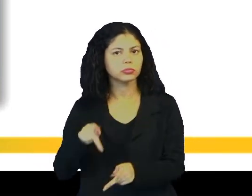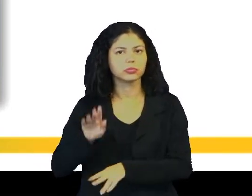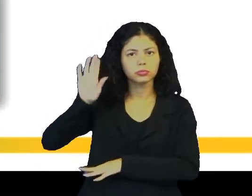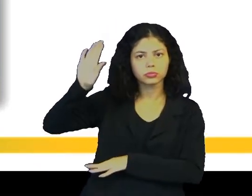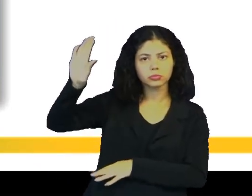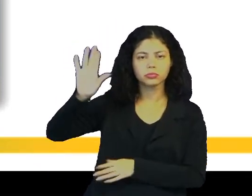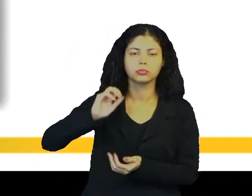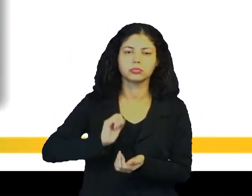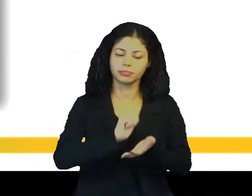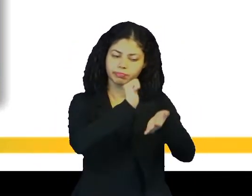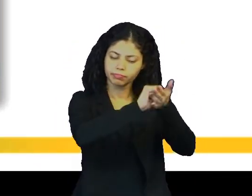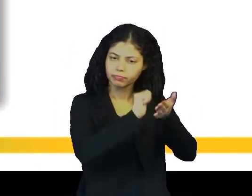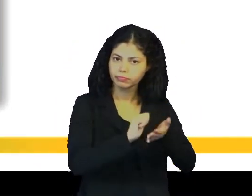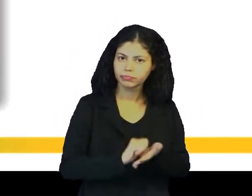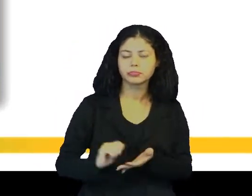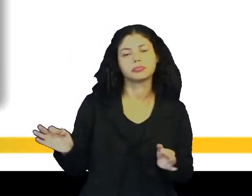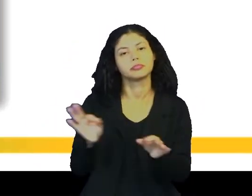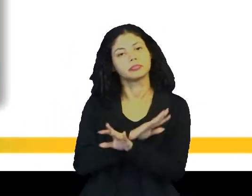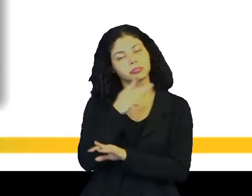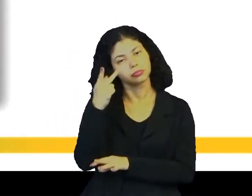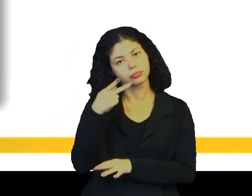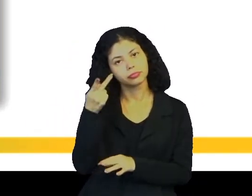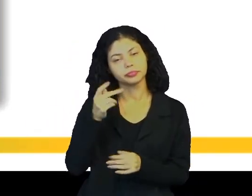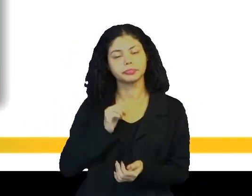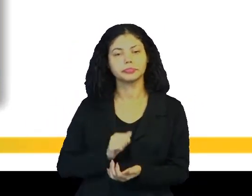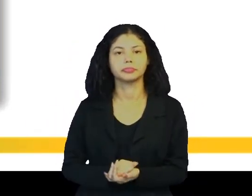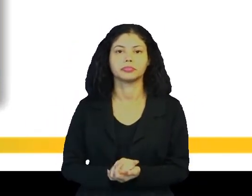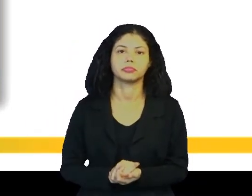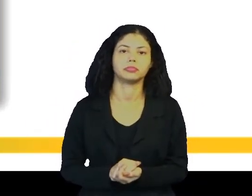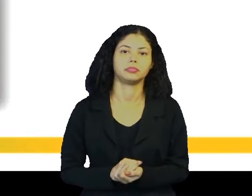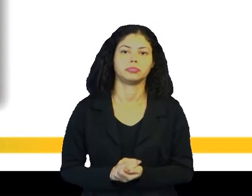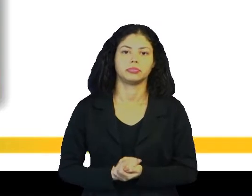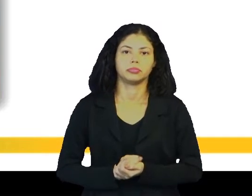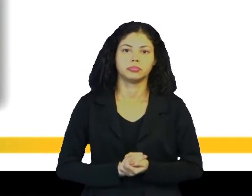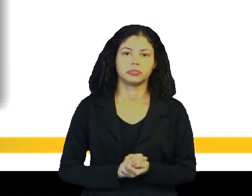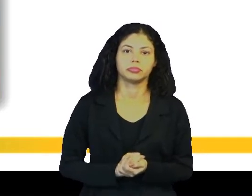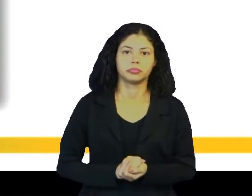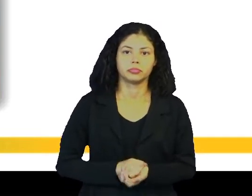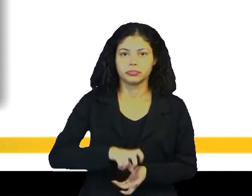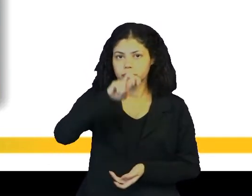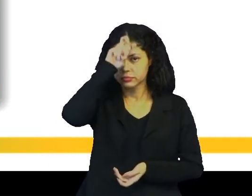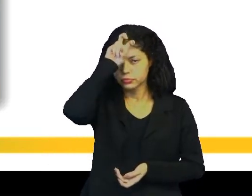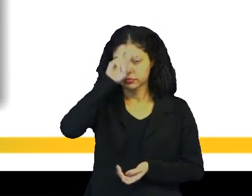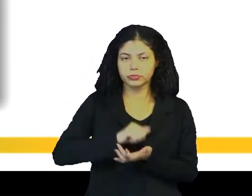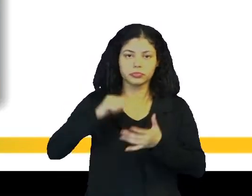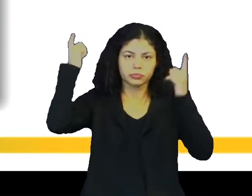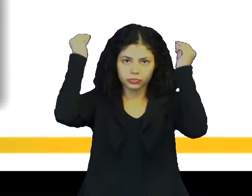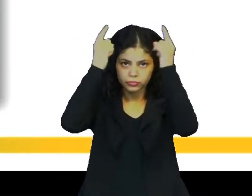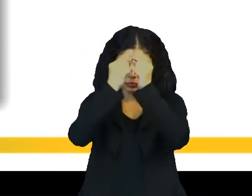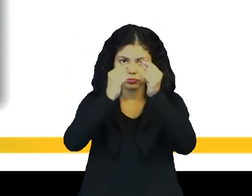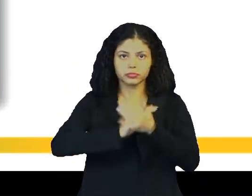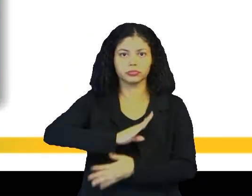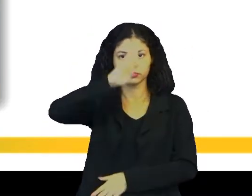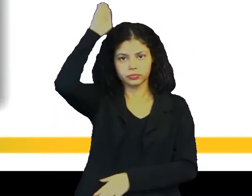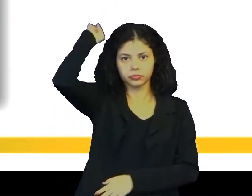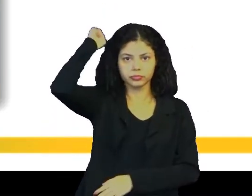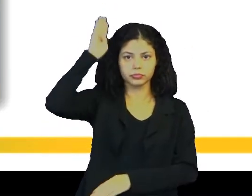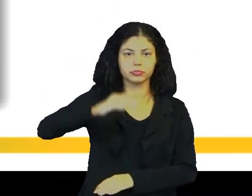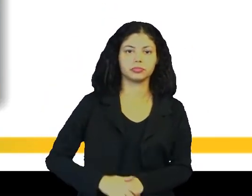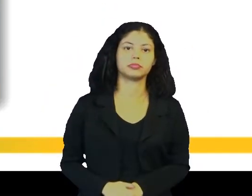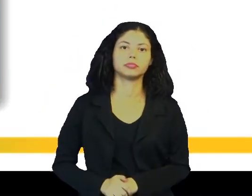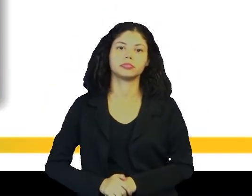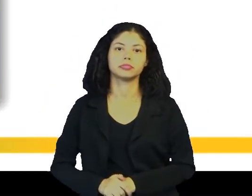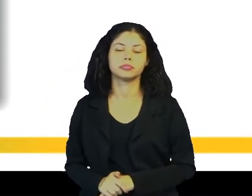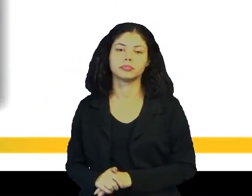deixaram mais registros, que acabamos de falar, foram a egípcia, a grega e a romana, E